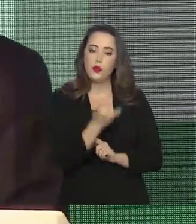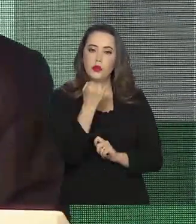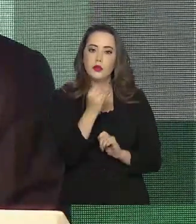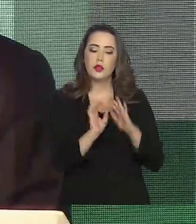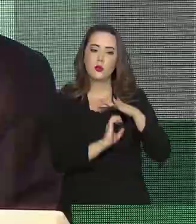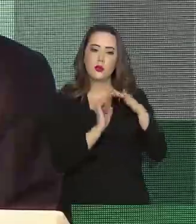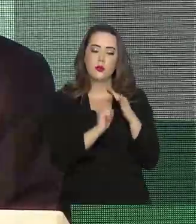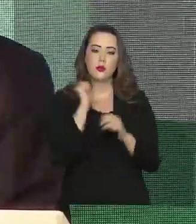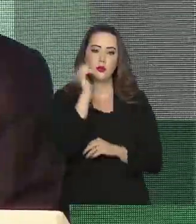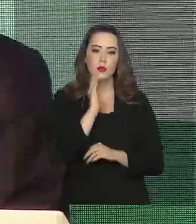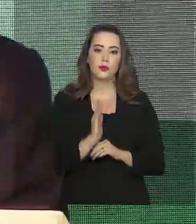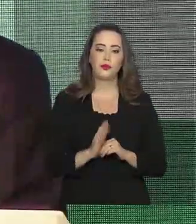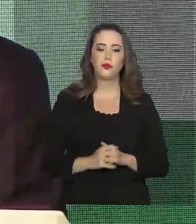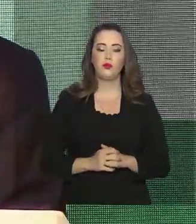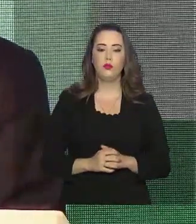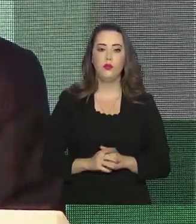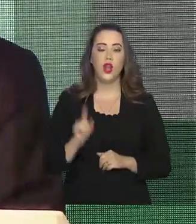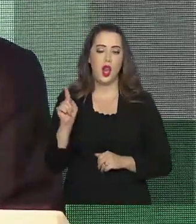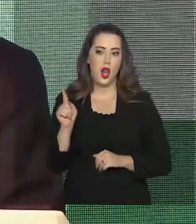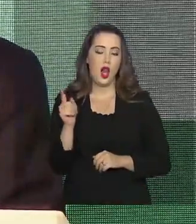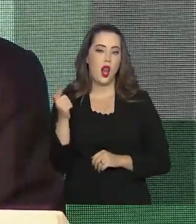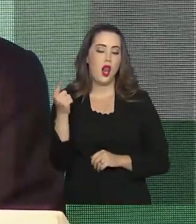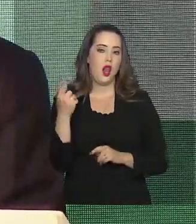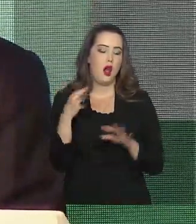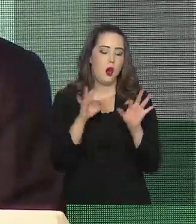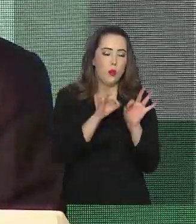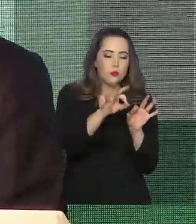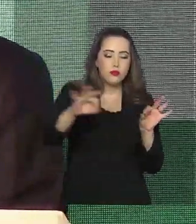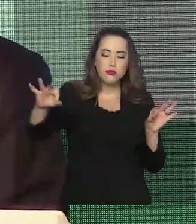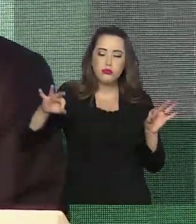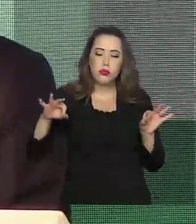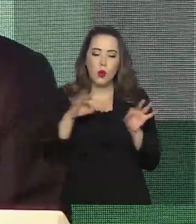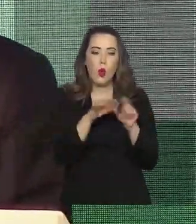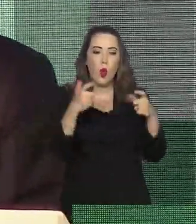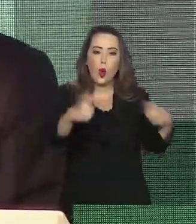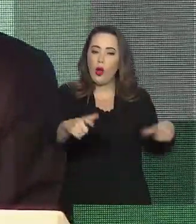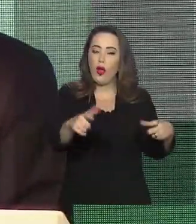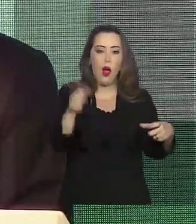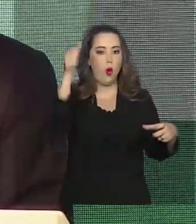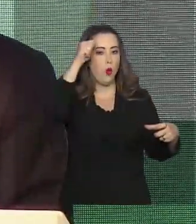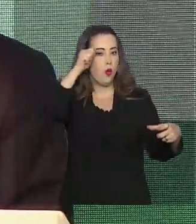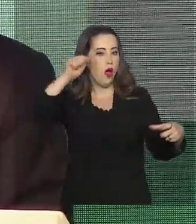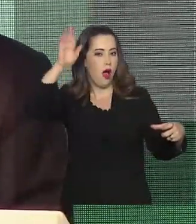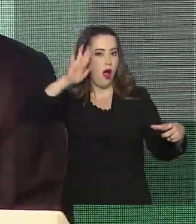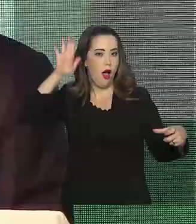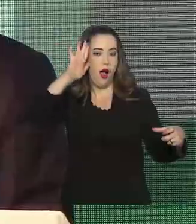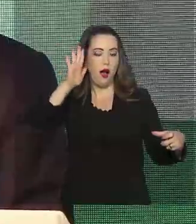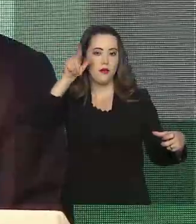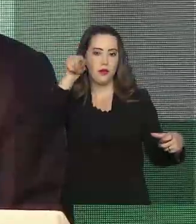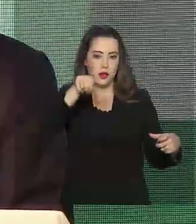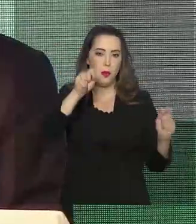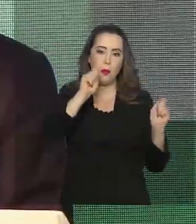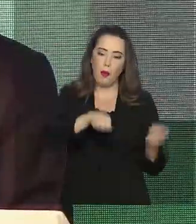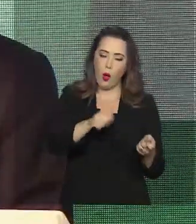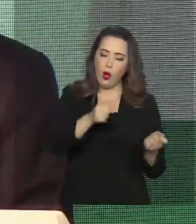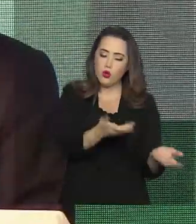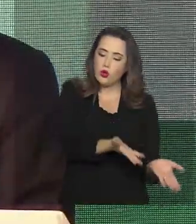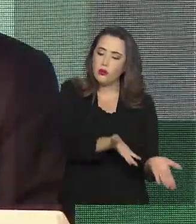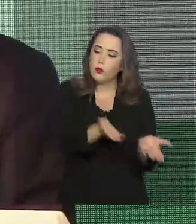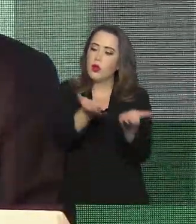e culturais fazem da áfrica espaço privilegiado para a internacionalização